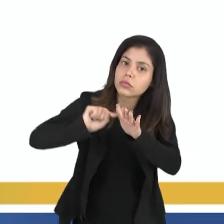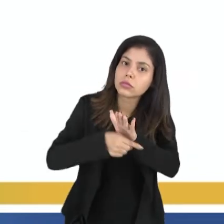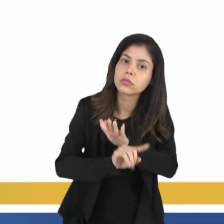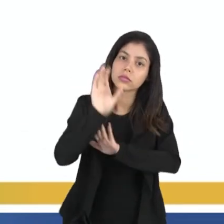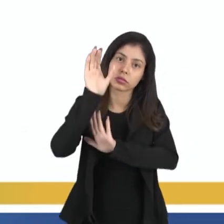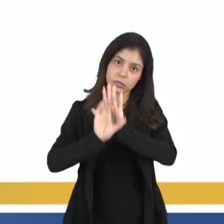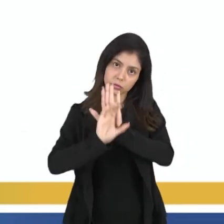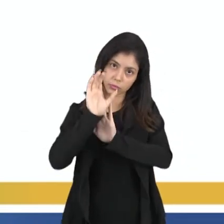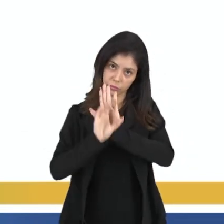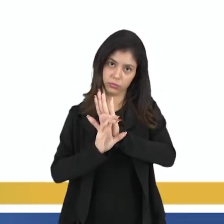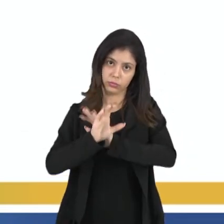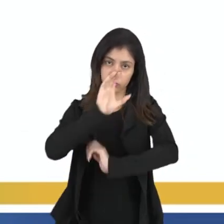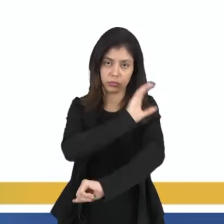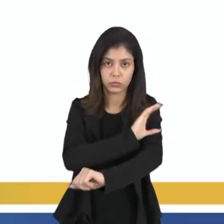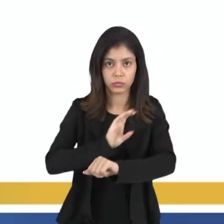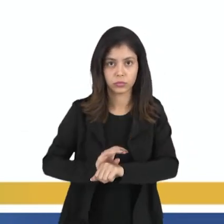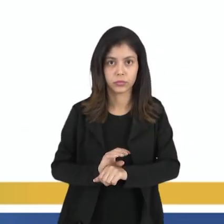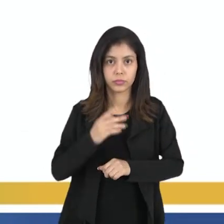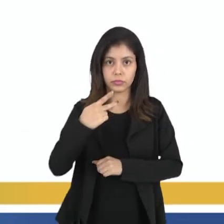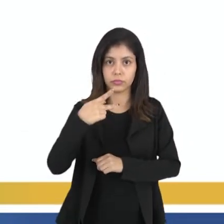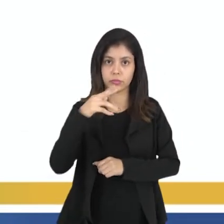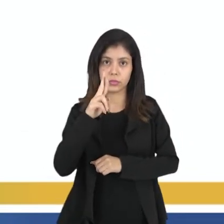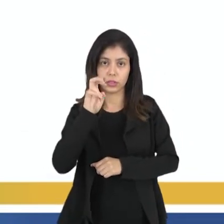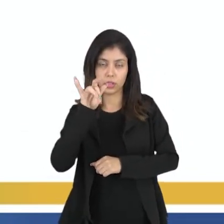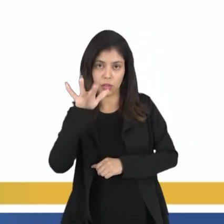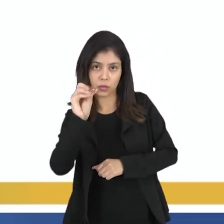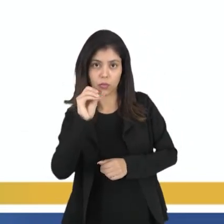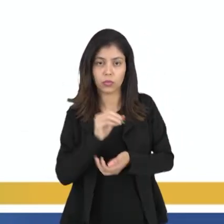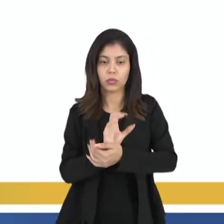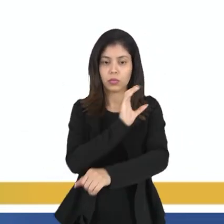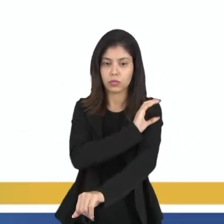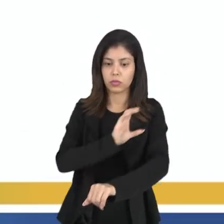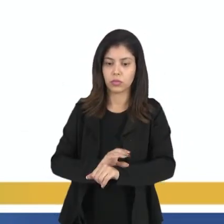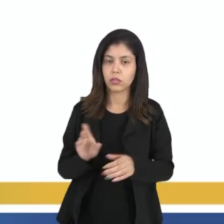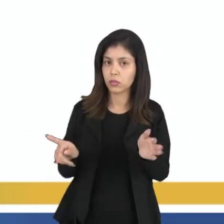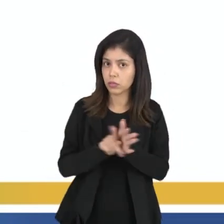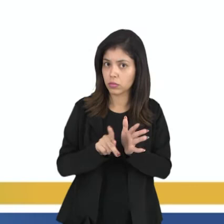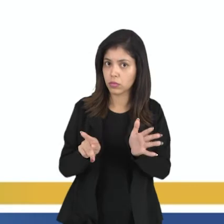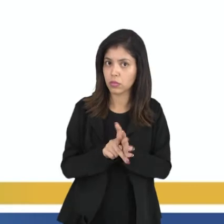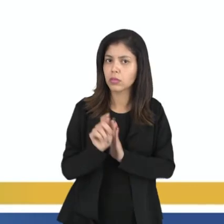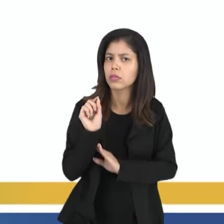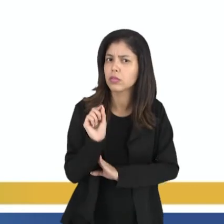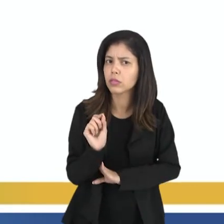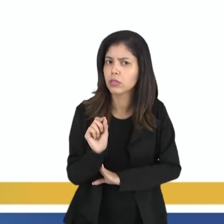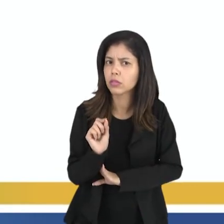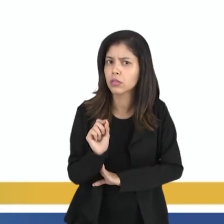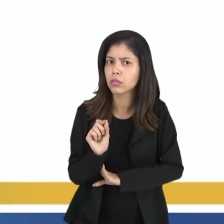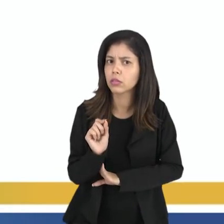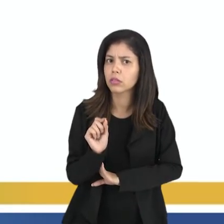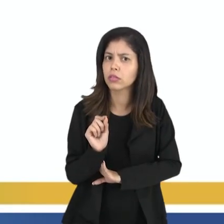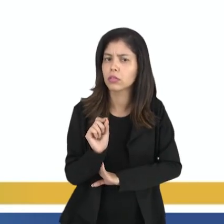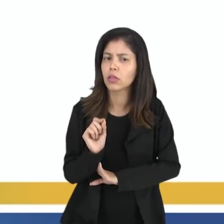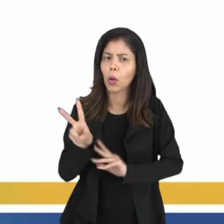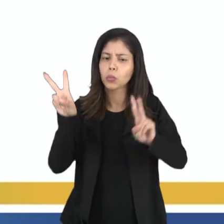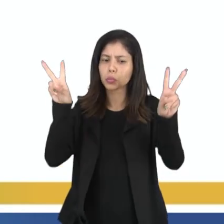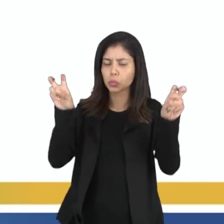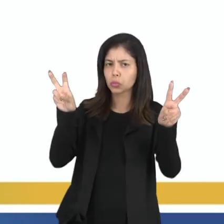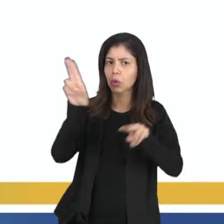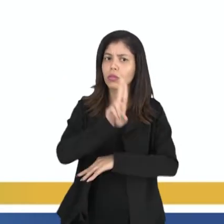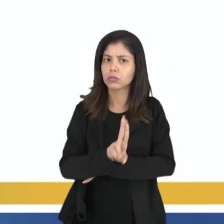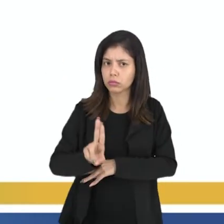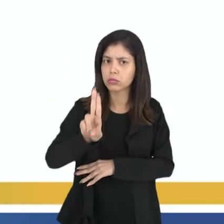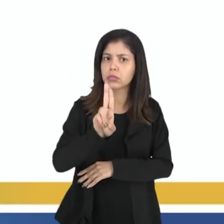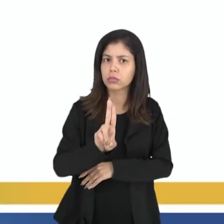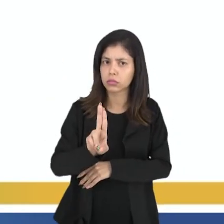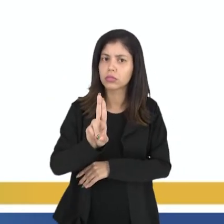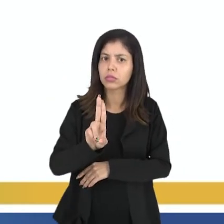de uma concepção de cultura. Patrimônio cultural ele é justamente um termo que ele é